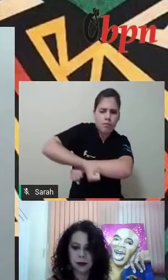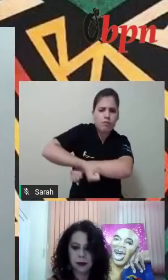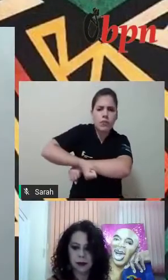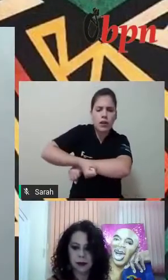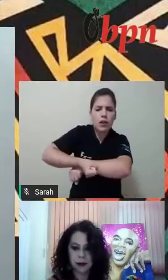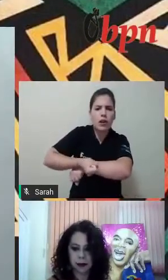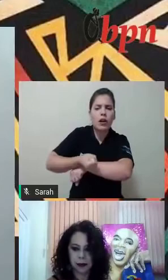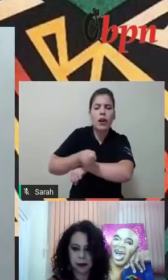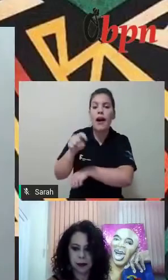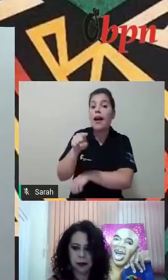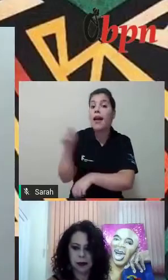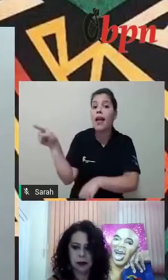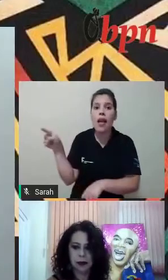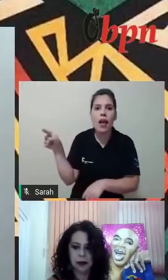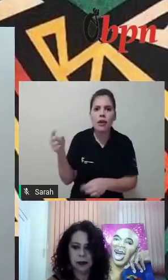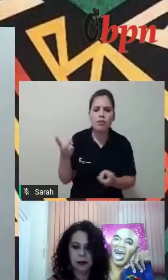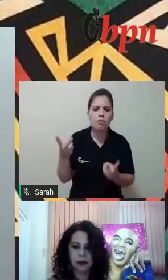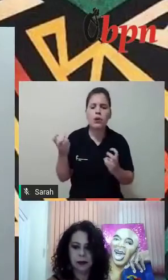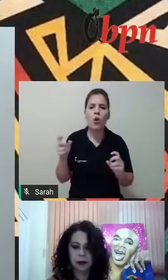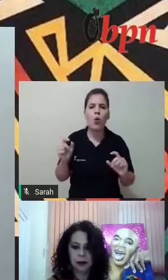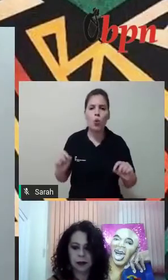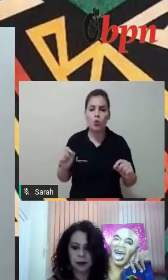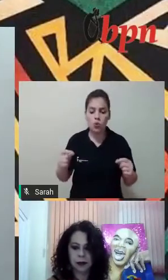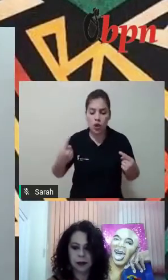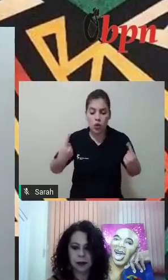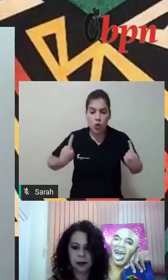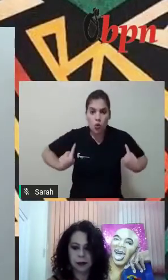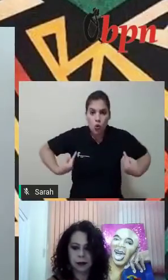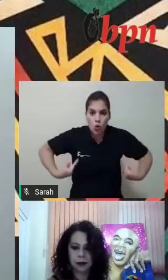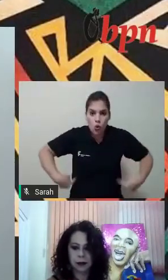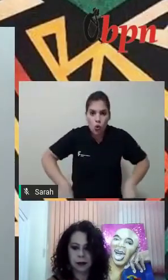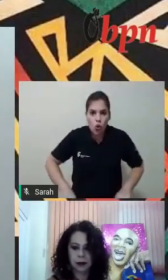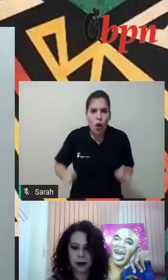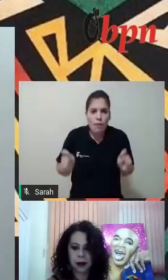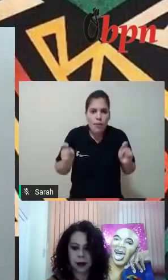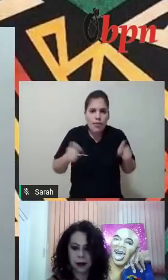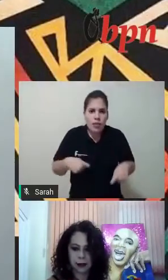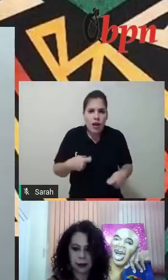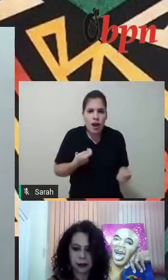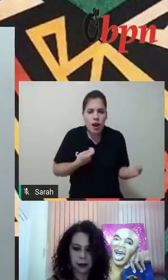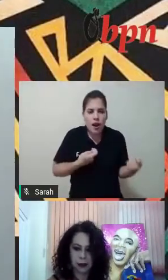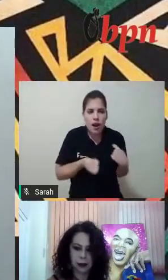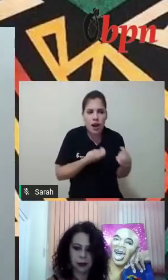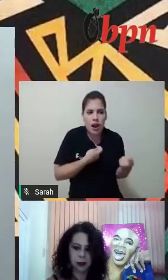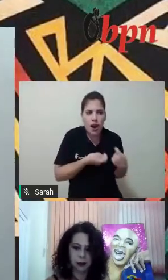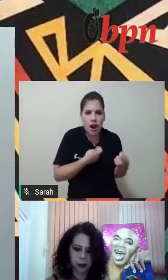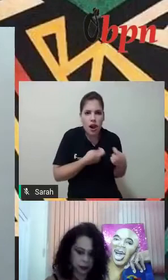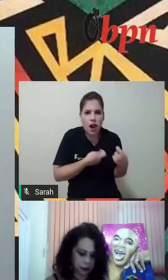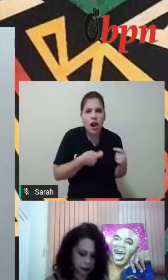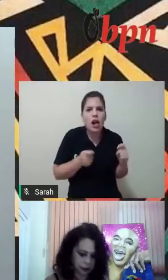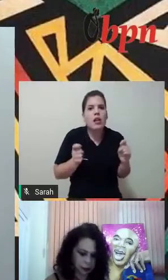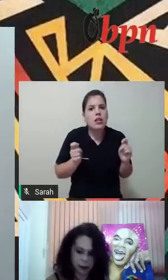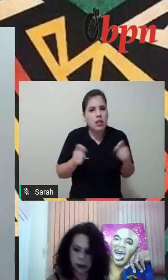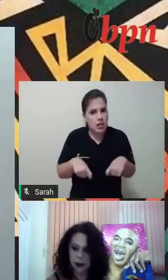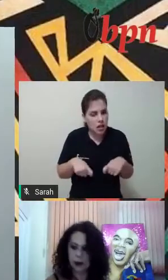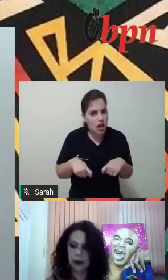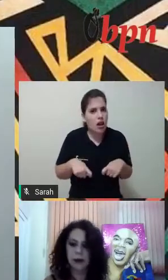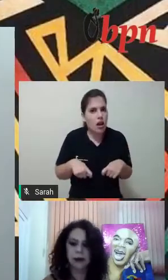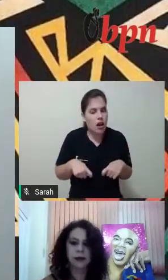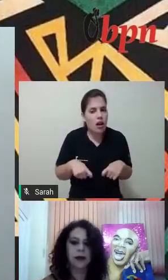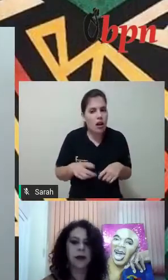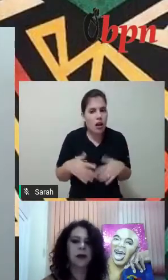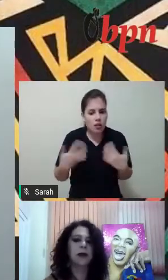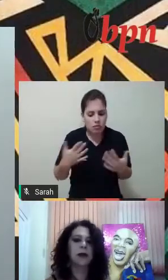de negociação. O corpo, né? O corpo era o espaço de negociação. Então, negociando